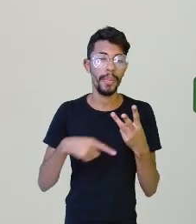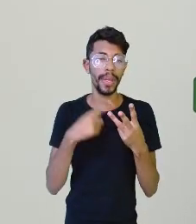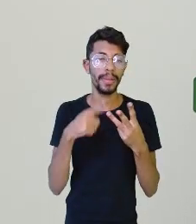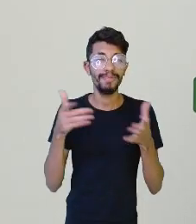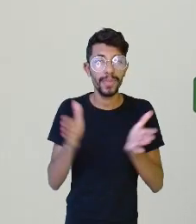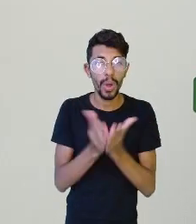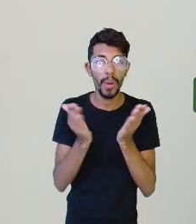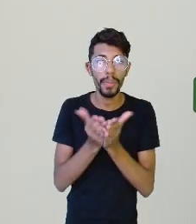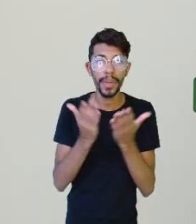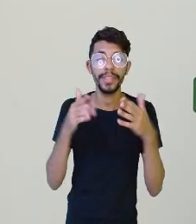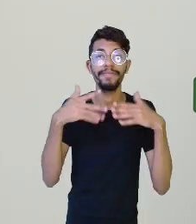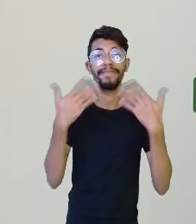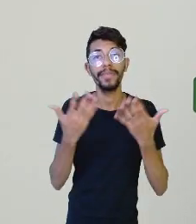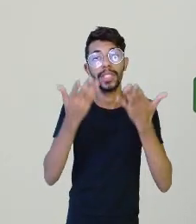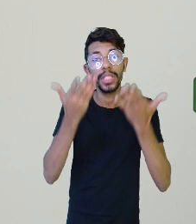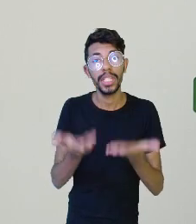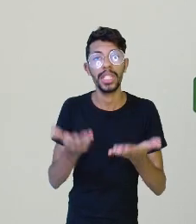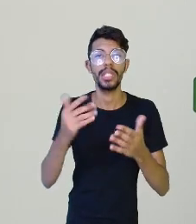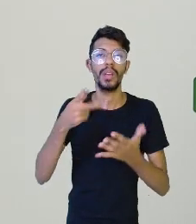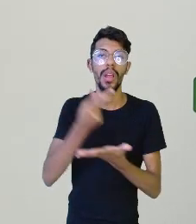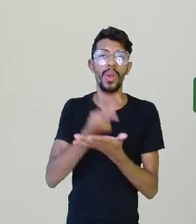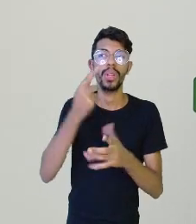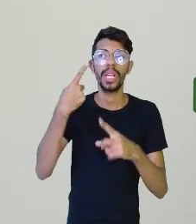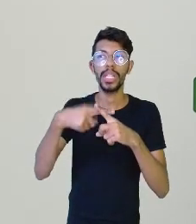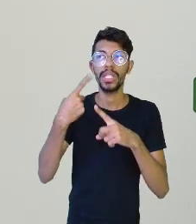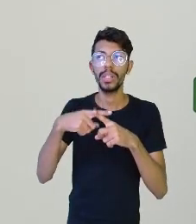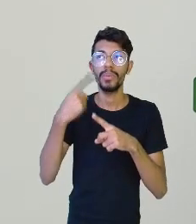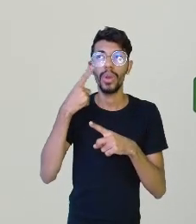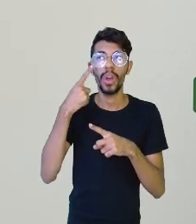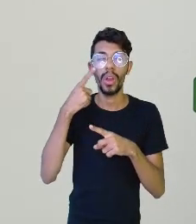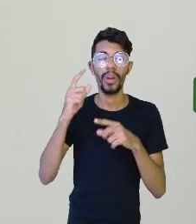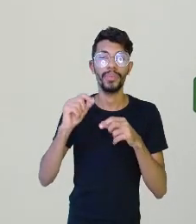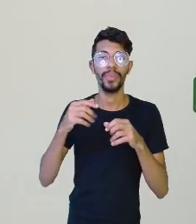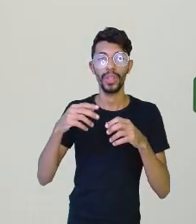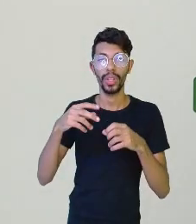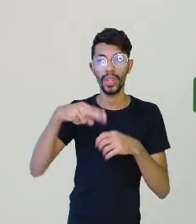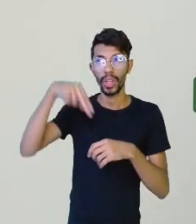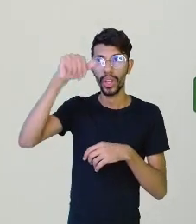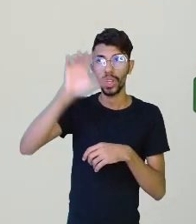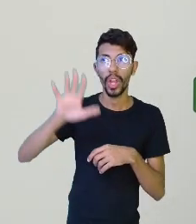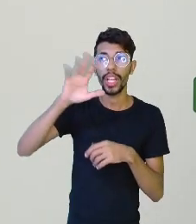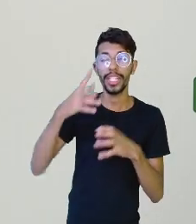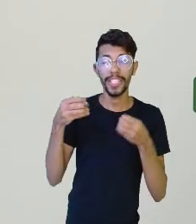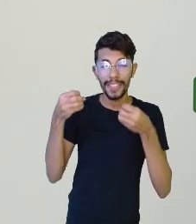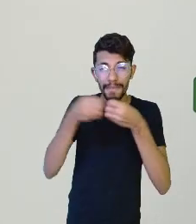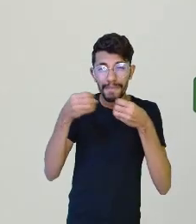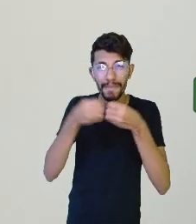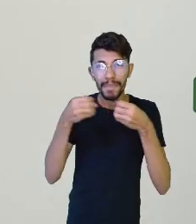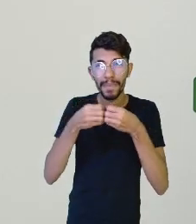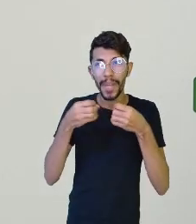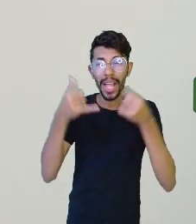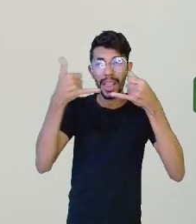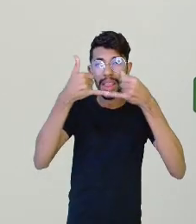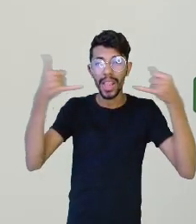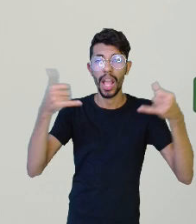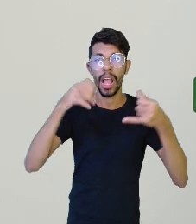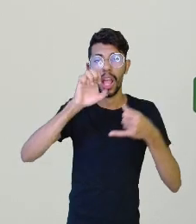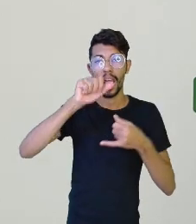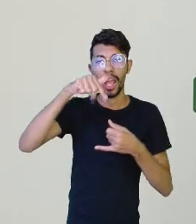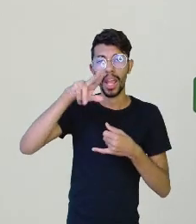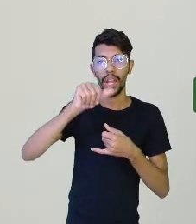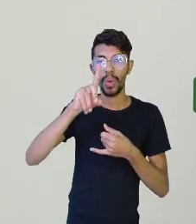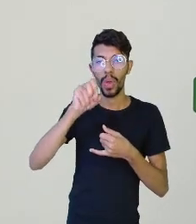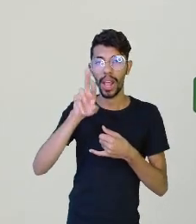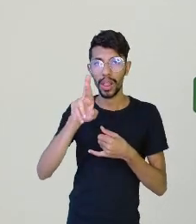Nordeste ele está muito próximo à linha do Equador. Vamos ver o que é isso. Observe essa imagem na sua tela. Isso aí